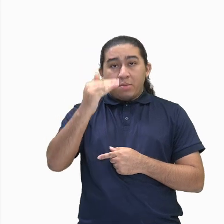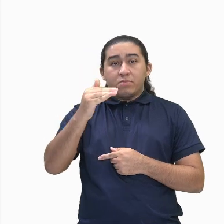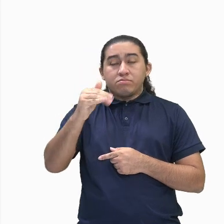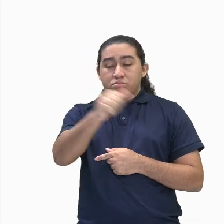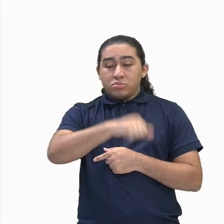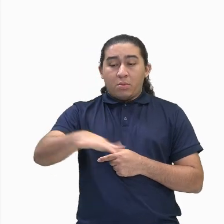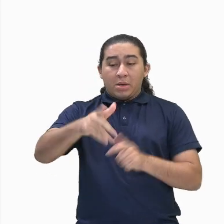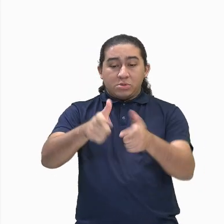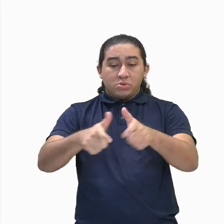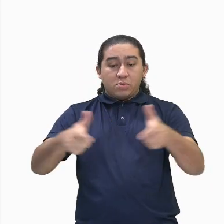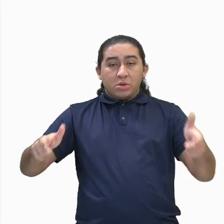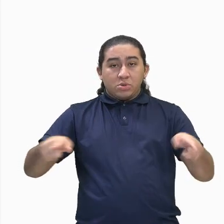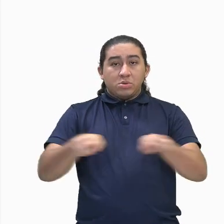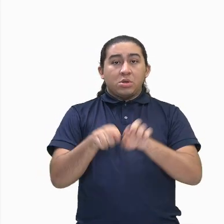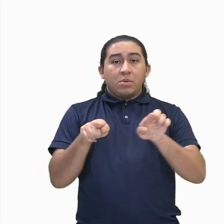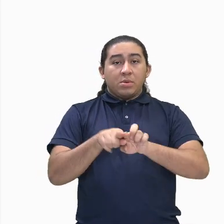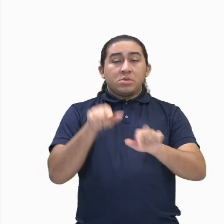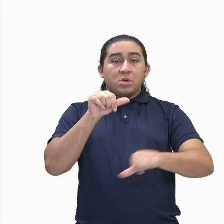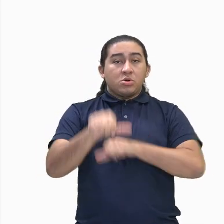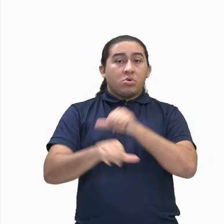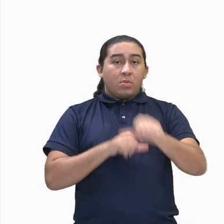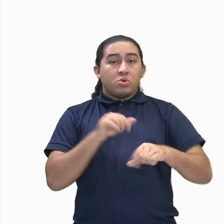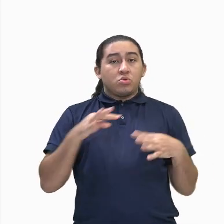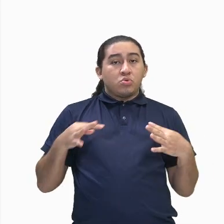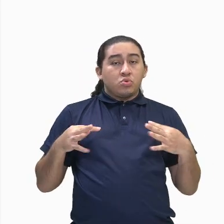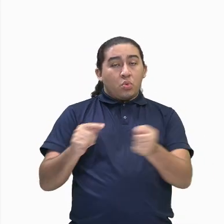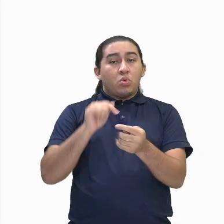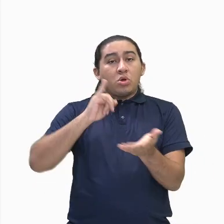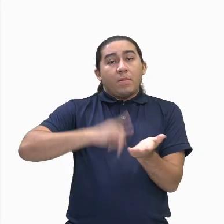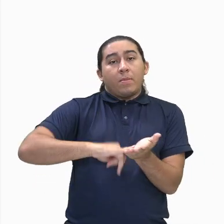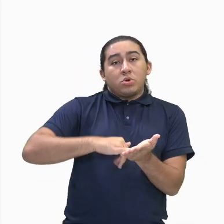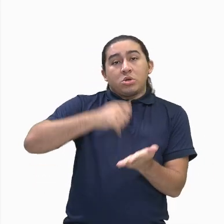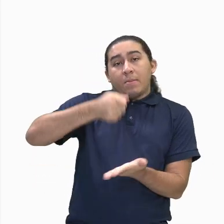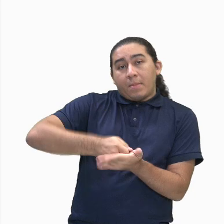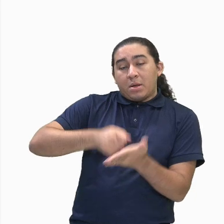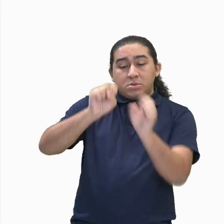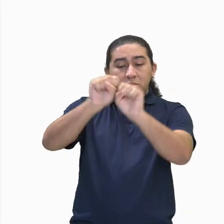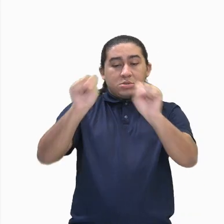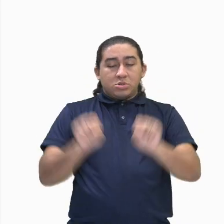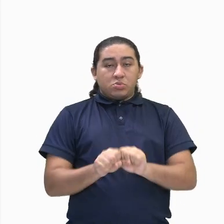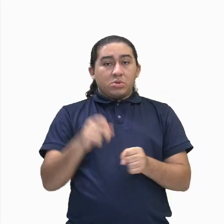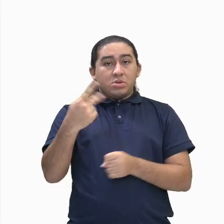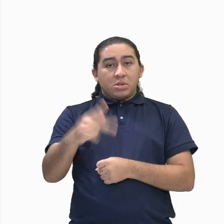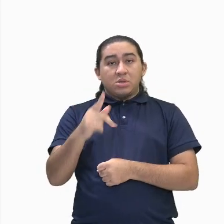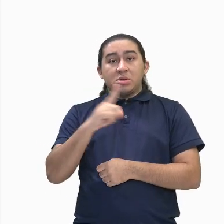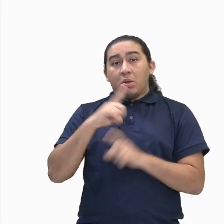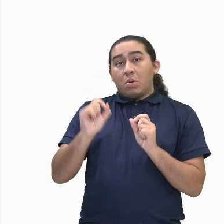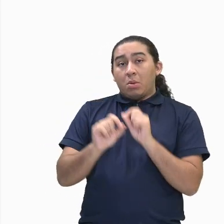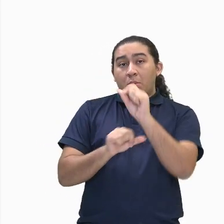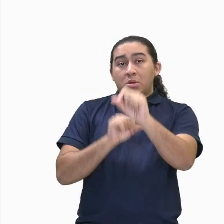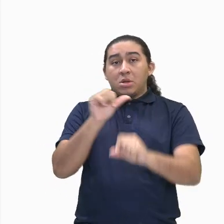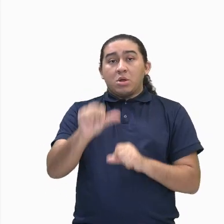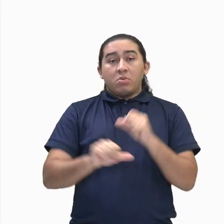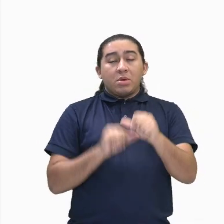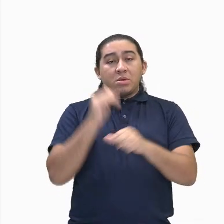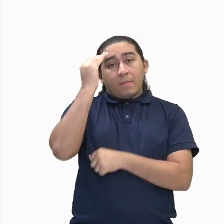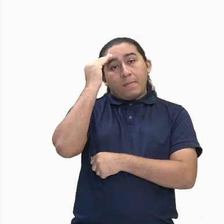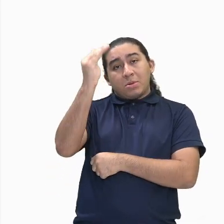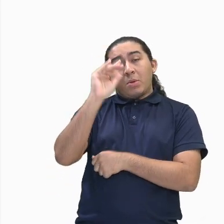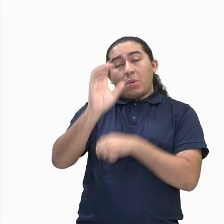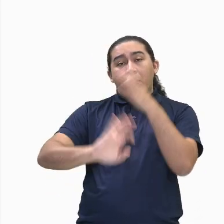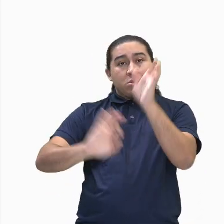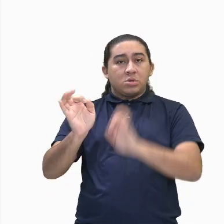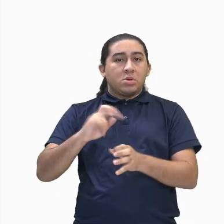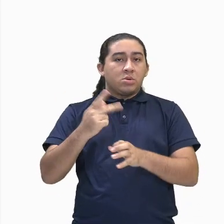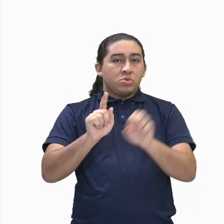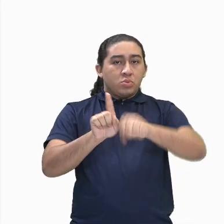e reformando a administração e o sistema de tributos. Ou seja, ele vai causar um grande processo de organização